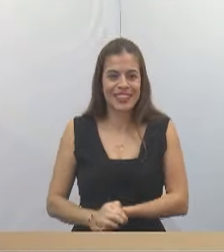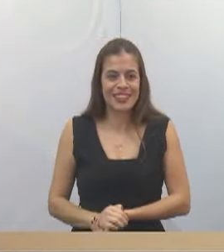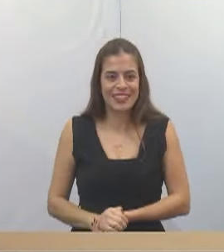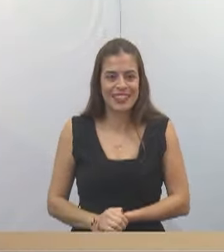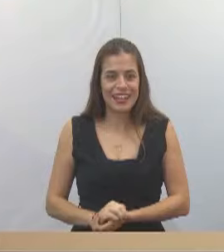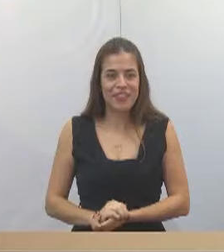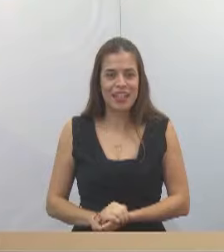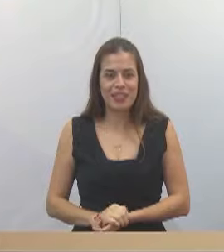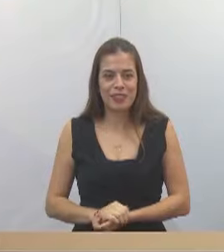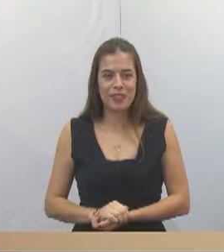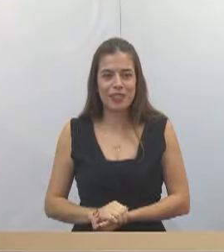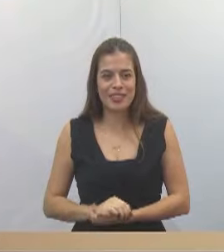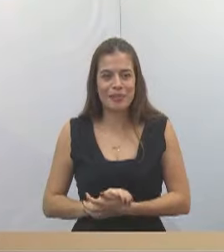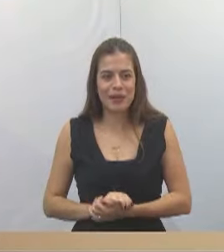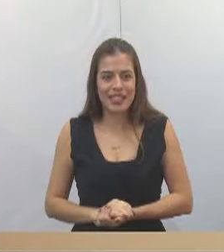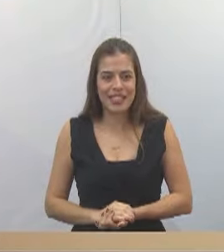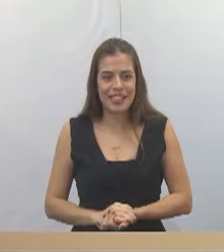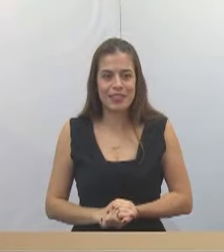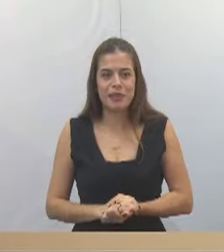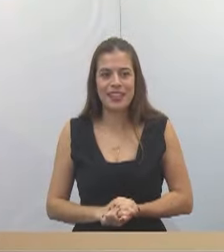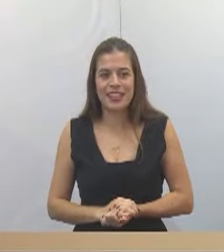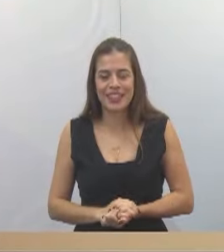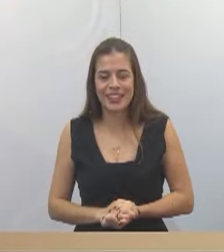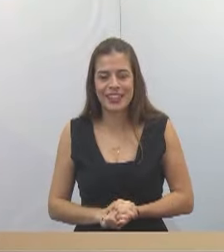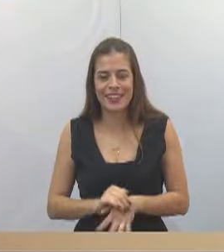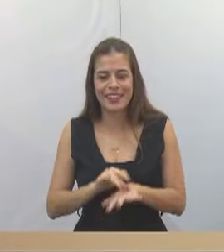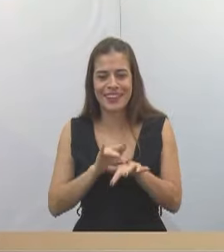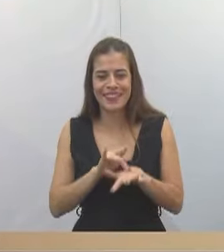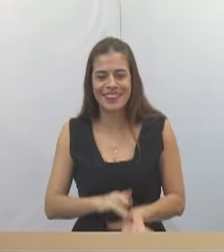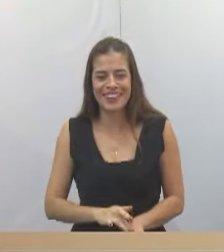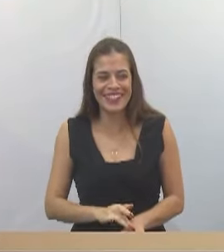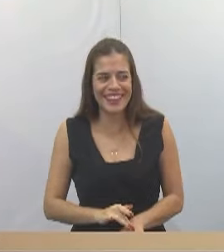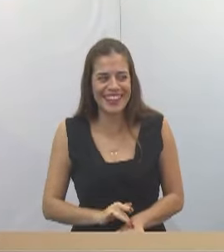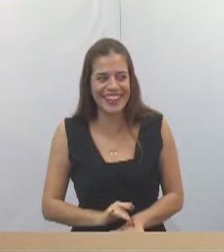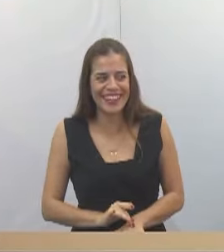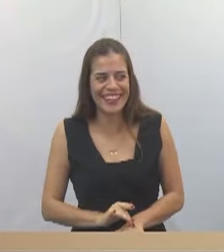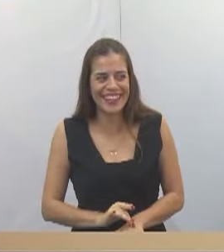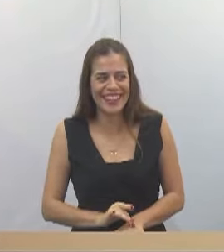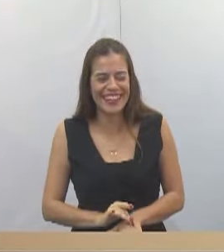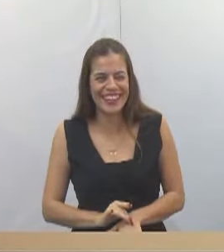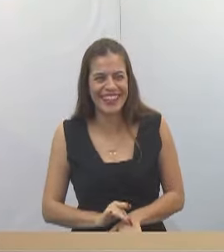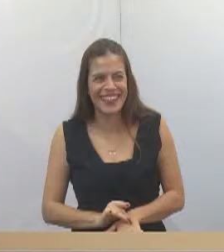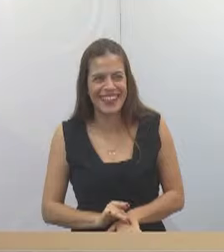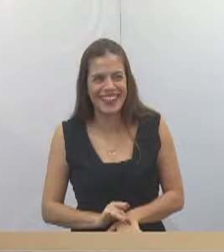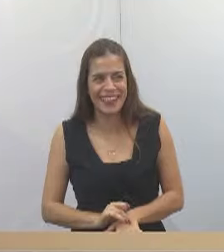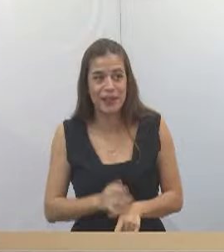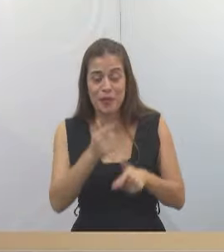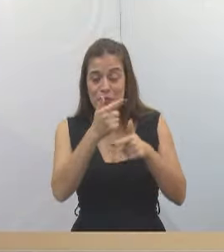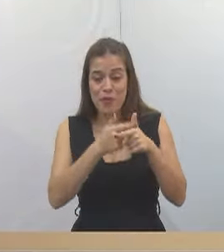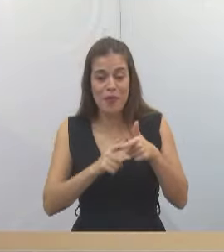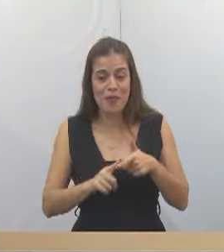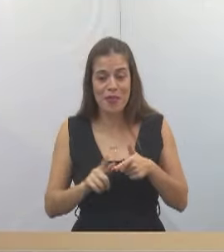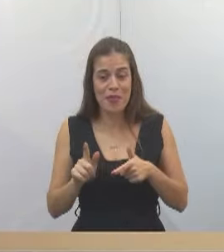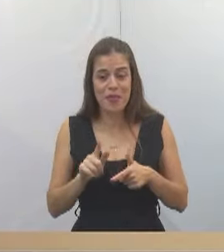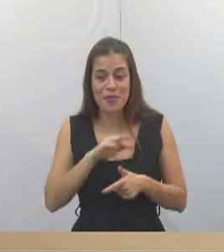deixar meu animal na sacada mais? Isso é absurdo. O vereador está com a cabeça onde? O problema não